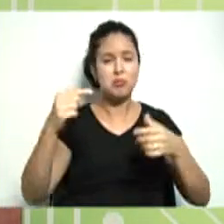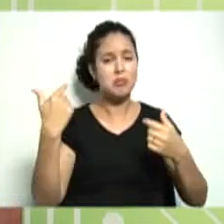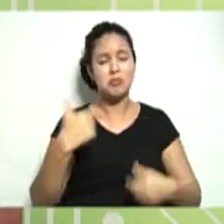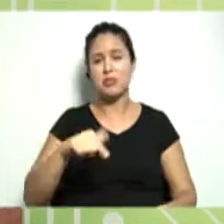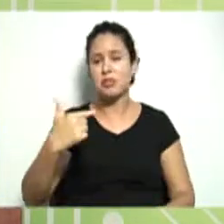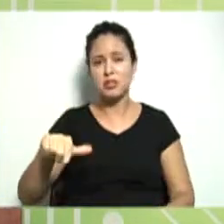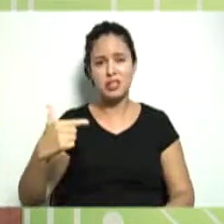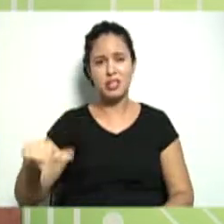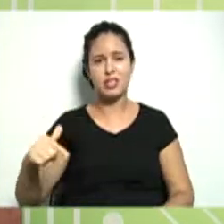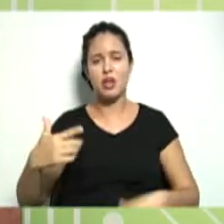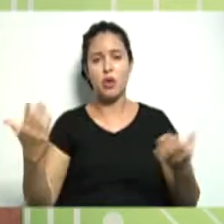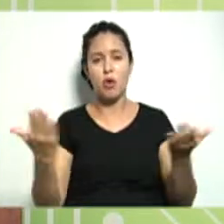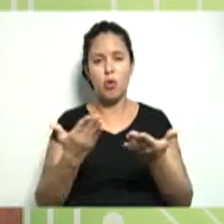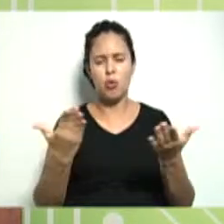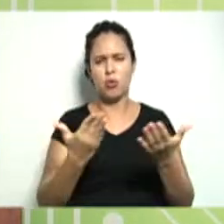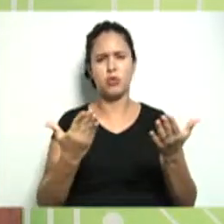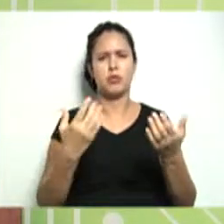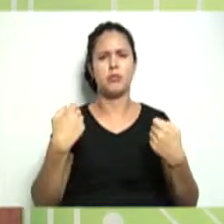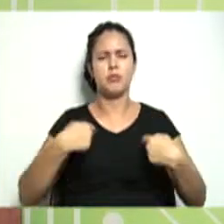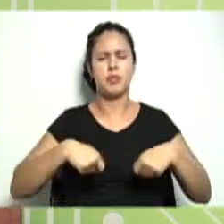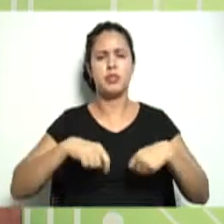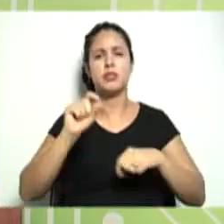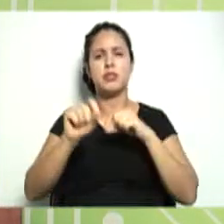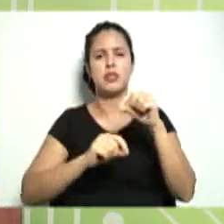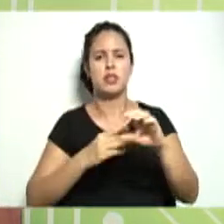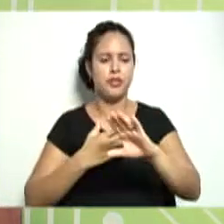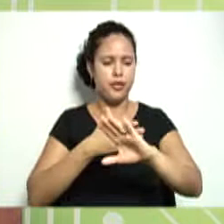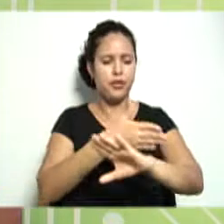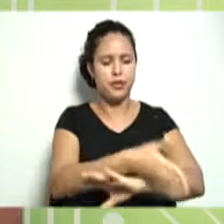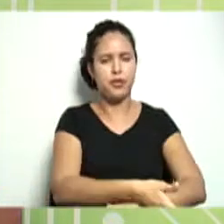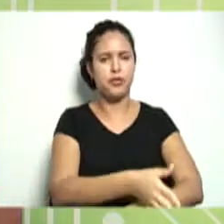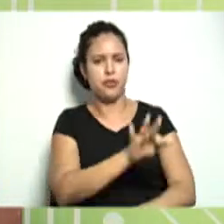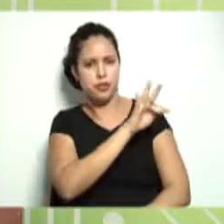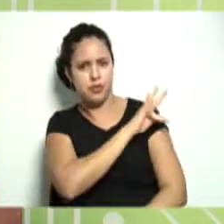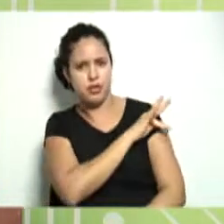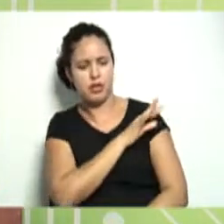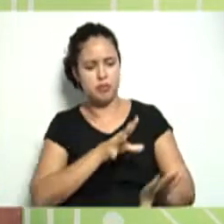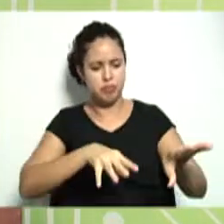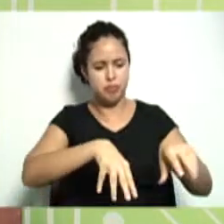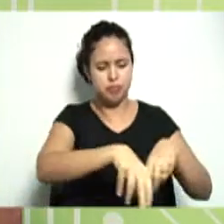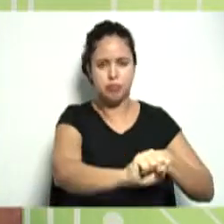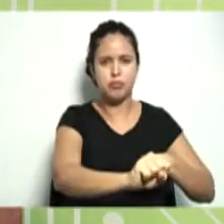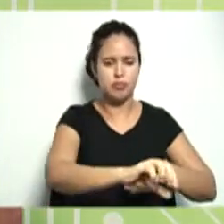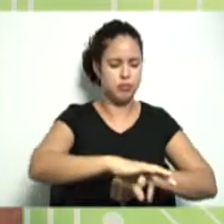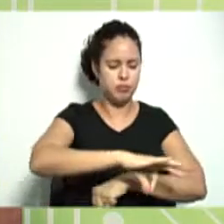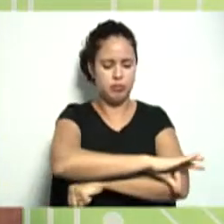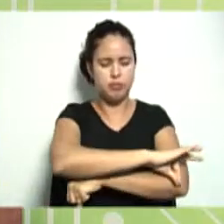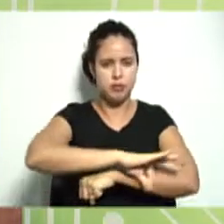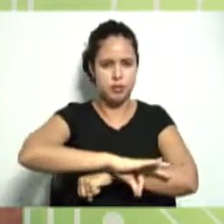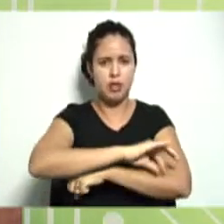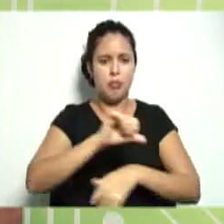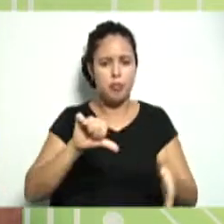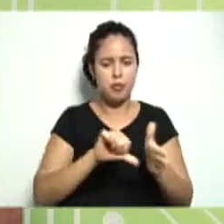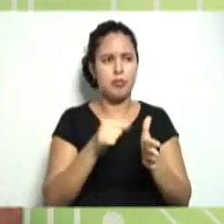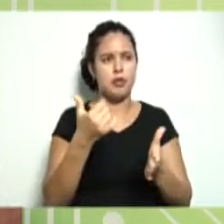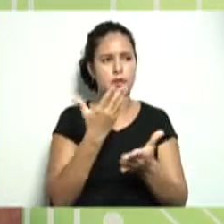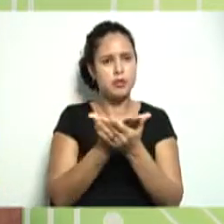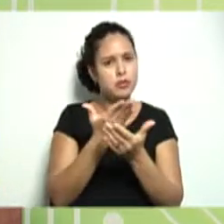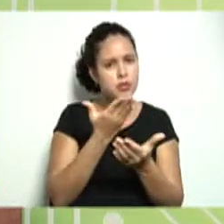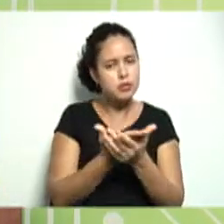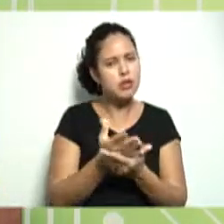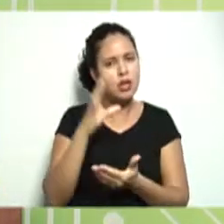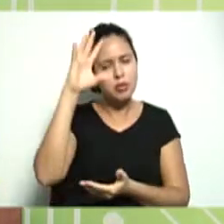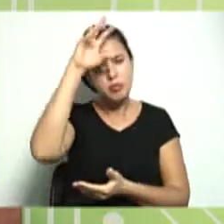engenheiro atualmente, em que ele não vai construir uma casa, né? Ele vai primeiro estudar,